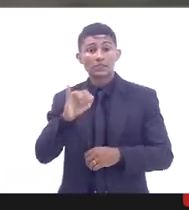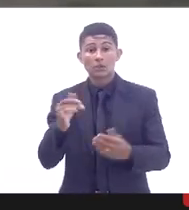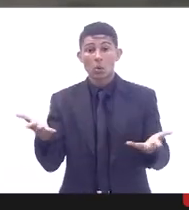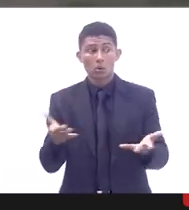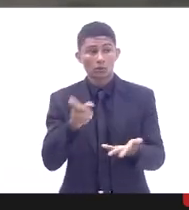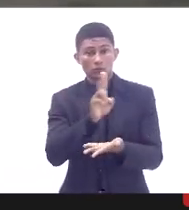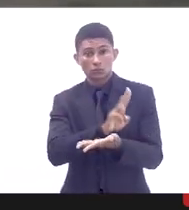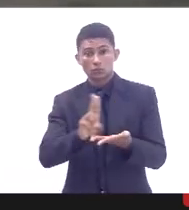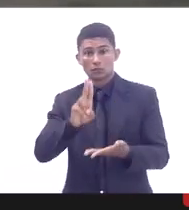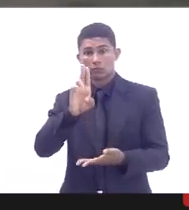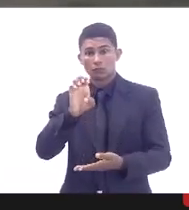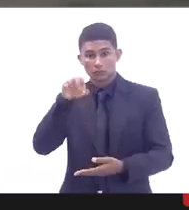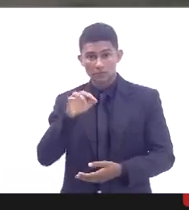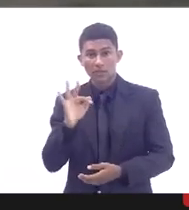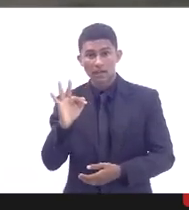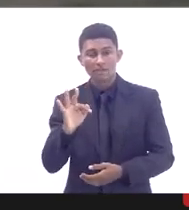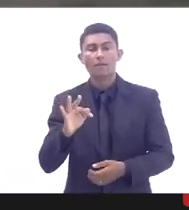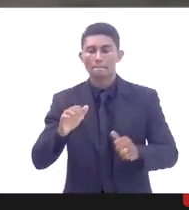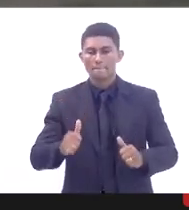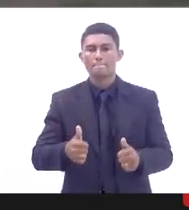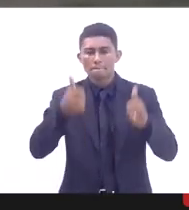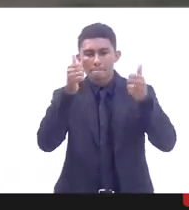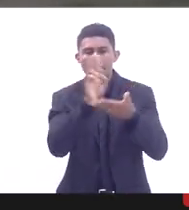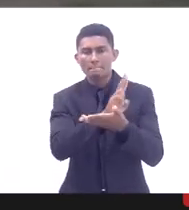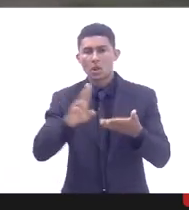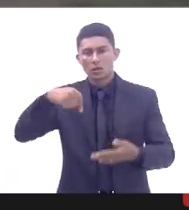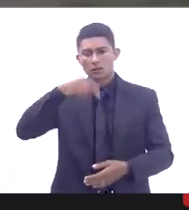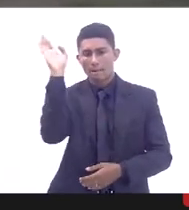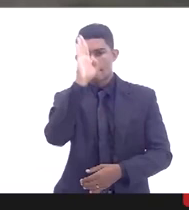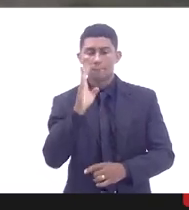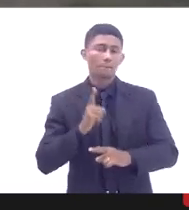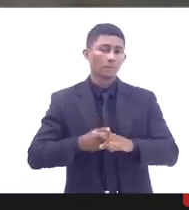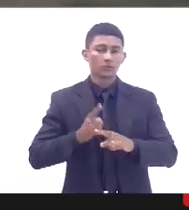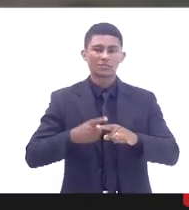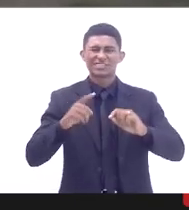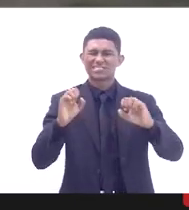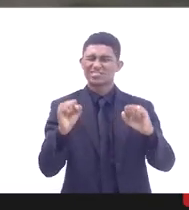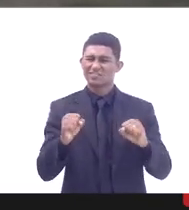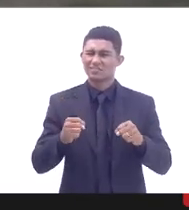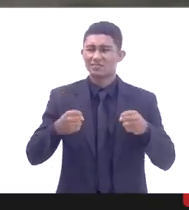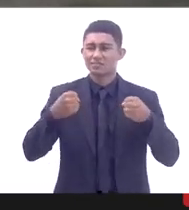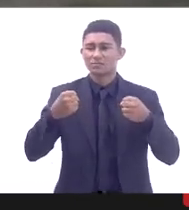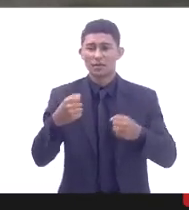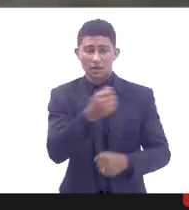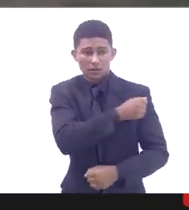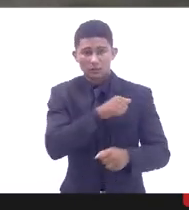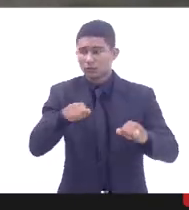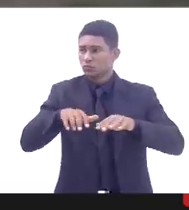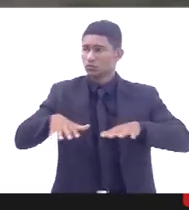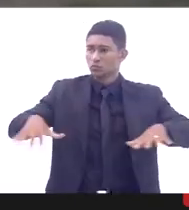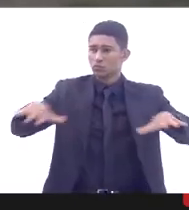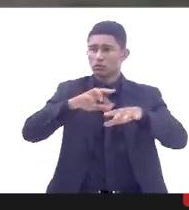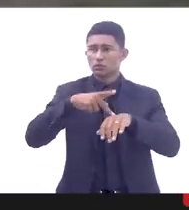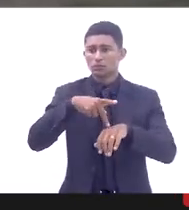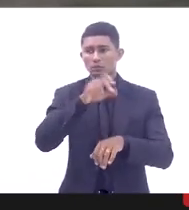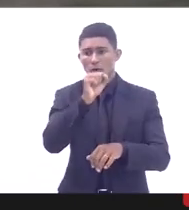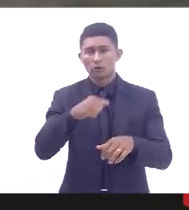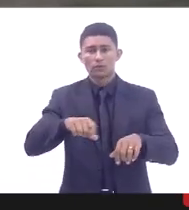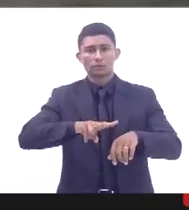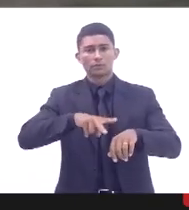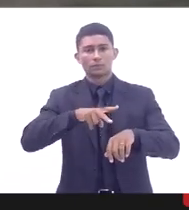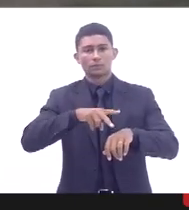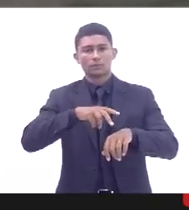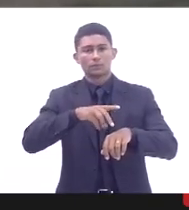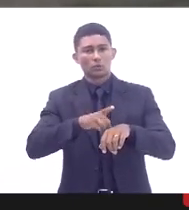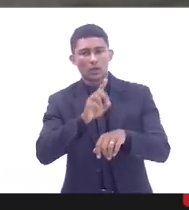é uma das melhores do país é porque tem um esforço sobre-humano das estudantes de dois estudantes da pós-graduação do mestrado